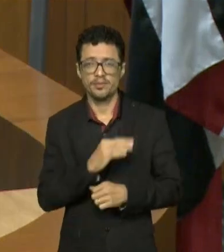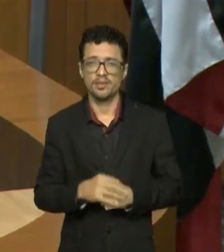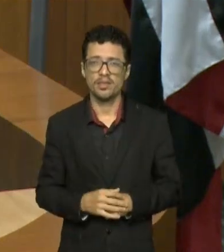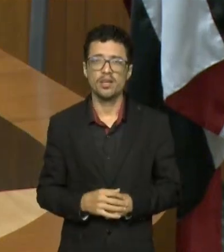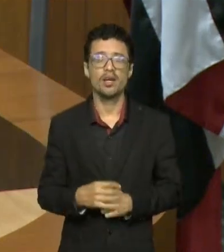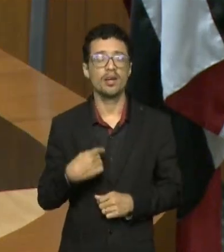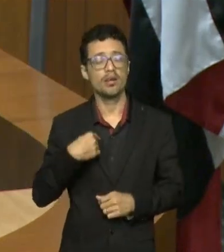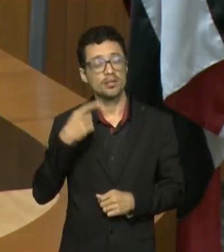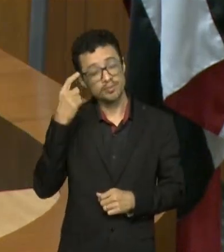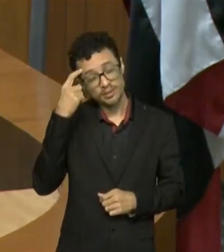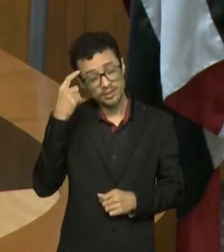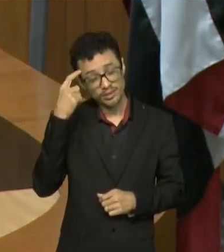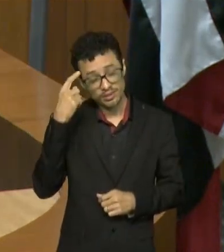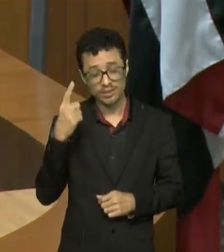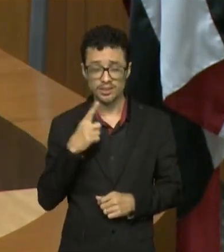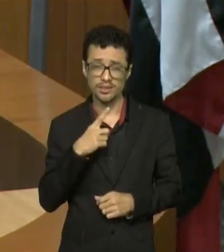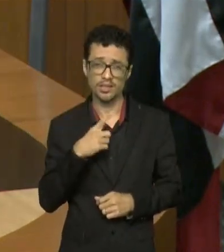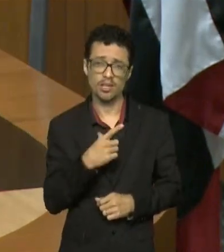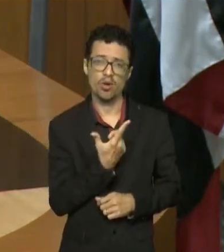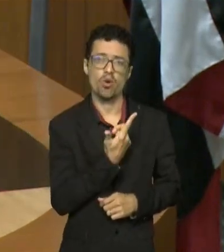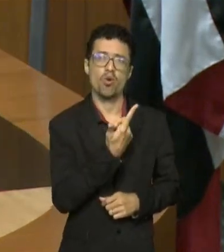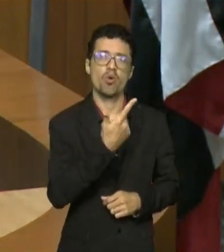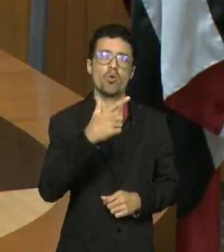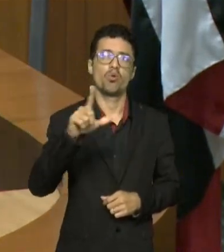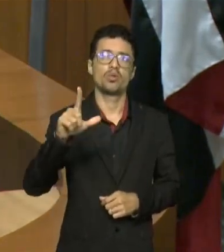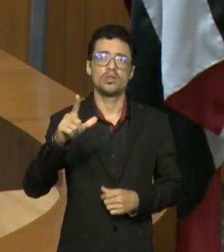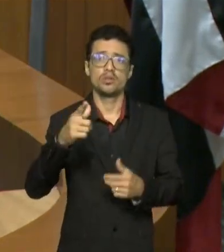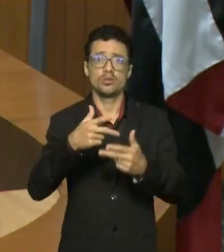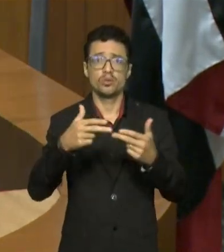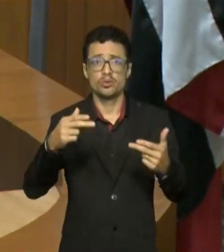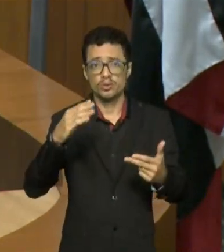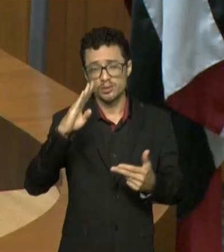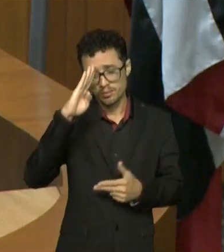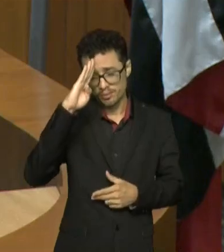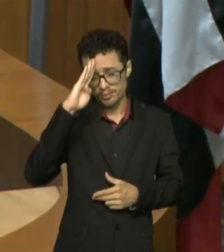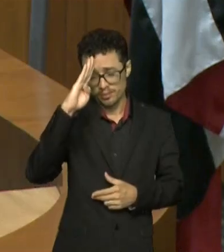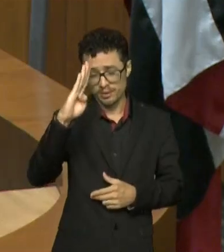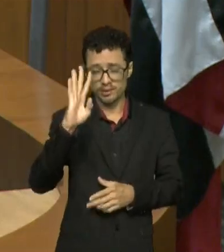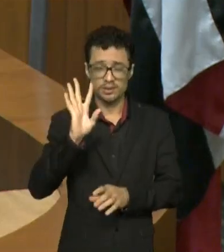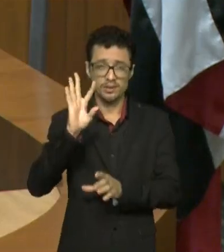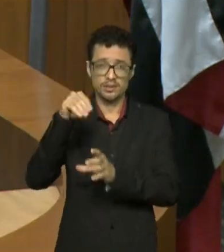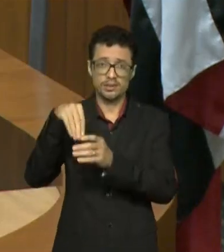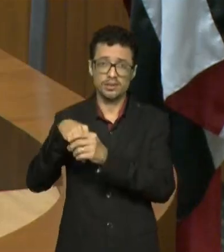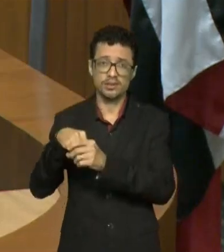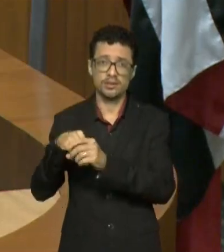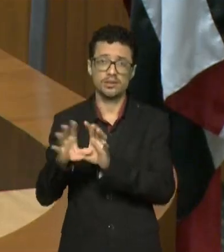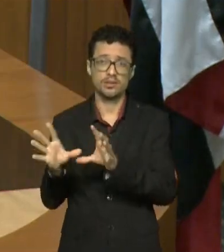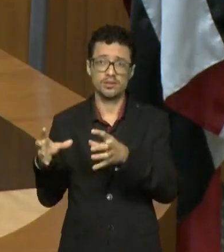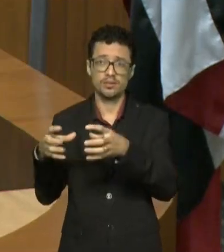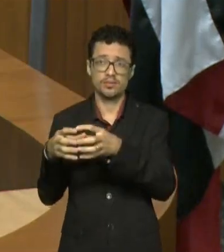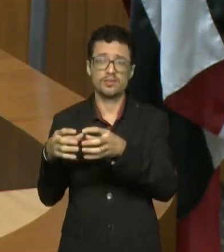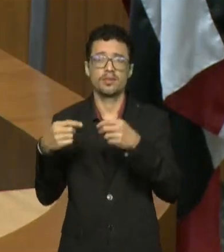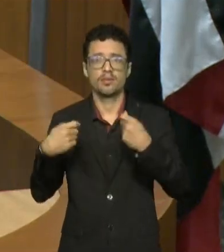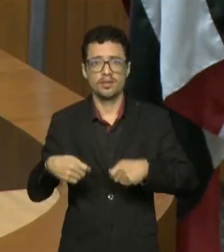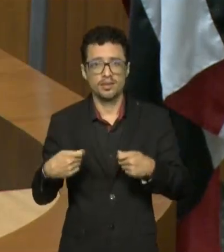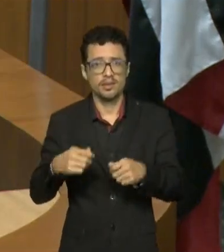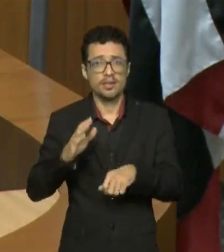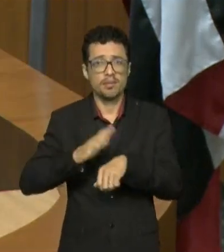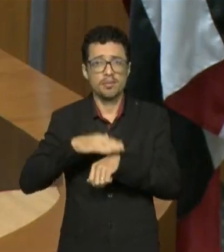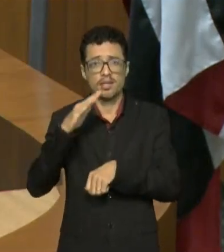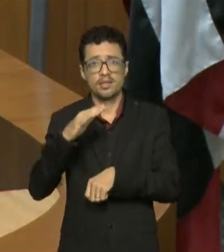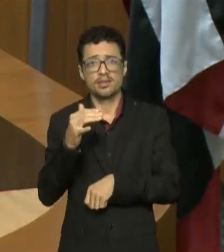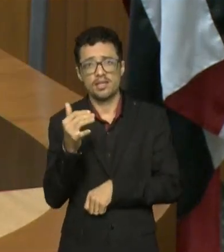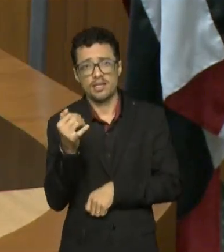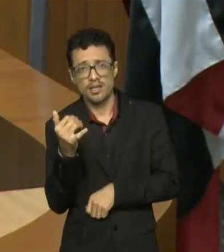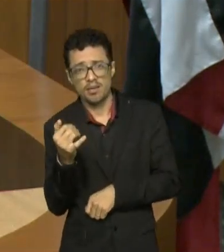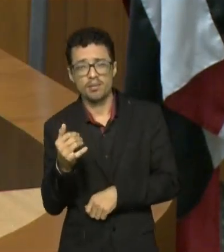existem outras prioridades neste momento dentro da corporação, que os policiais precisam de mais armamento, mais